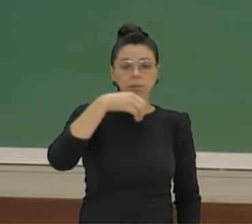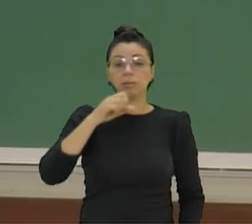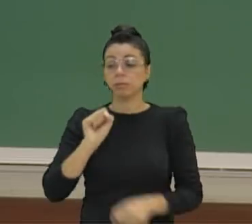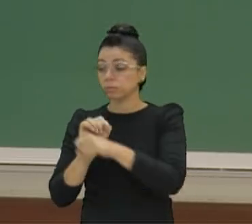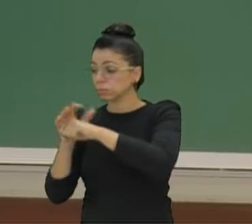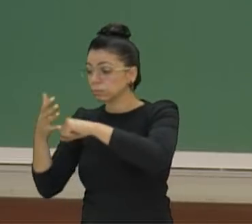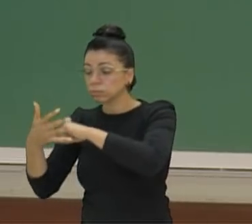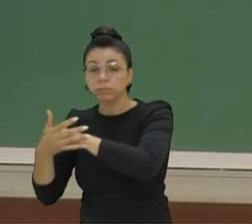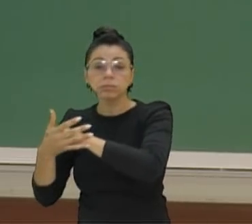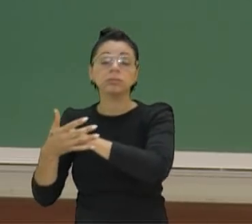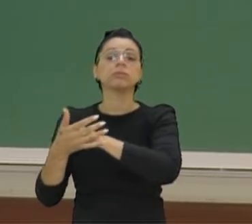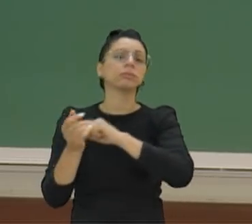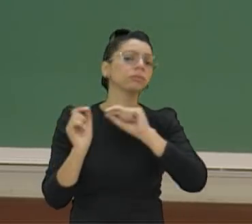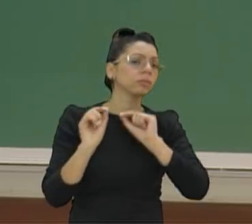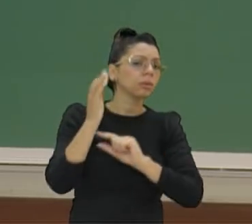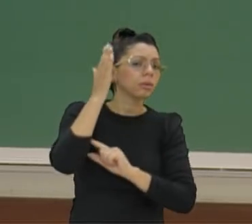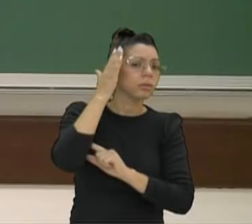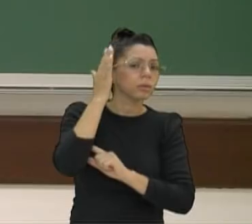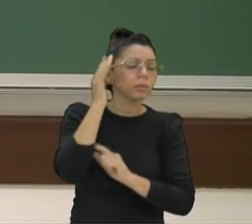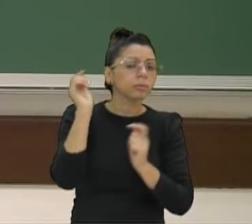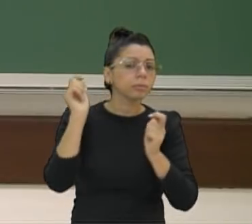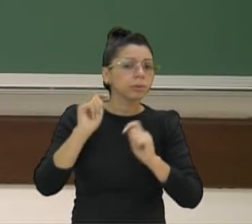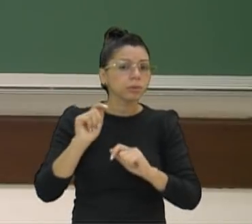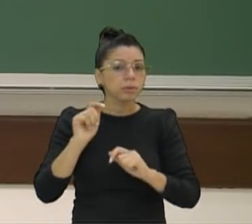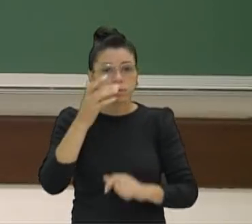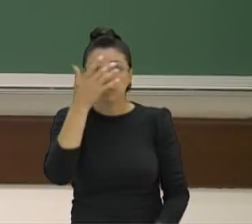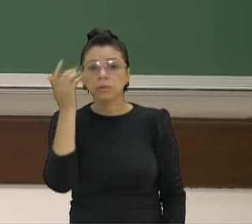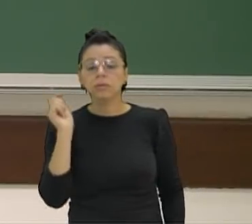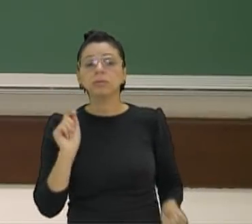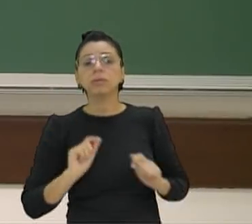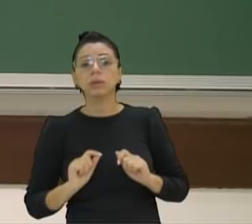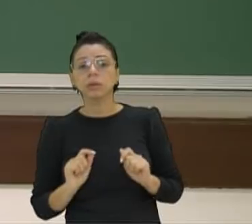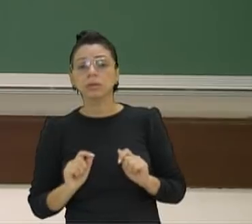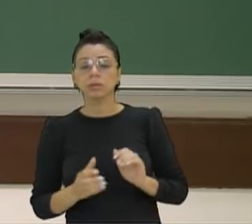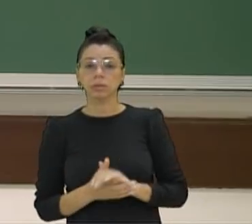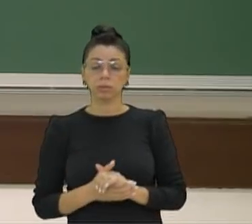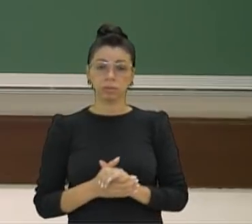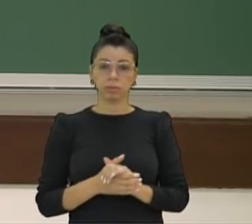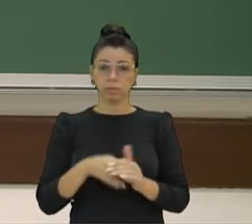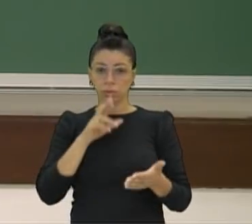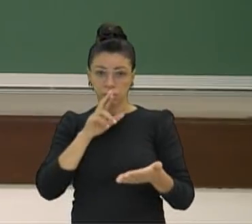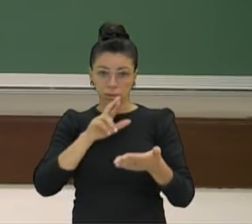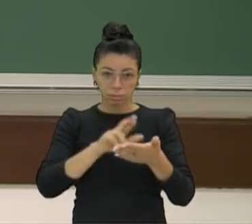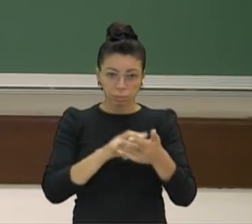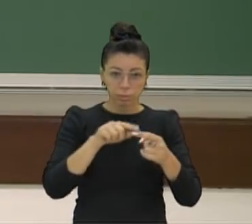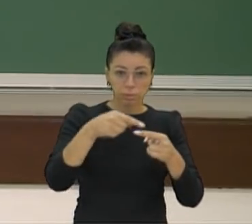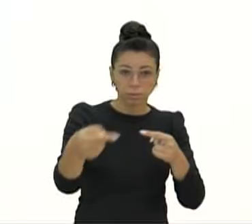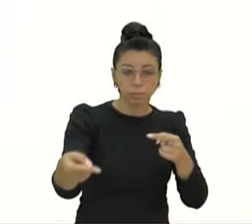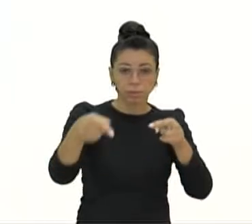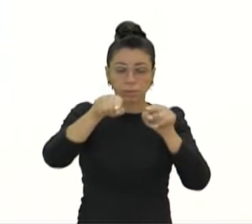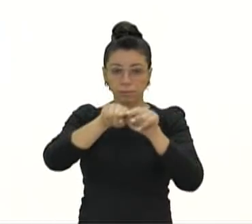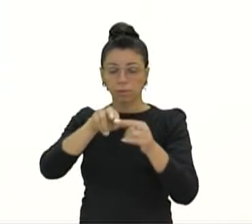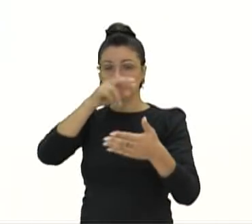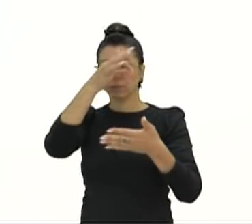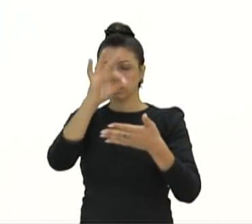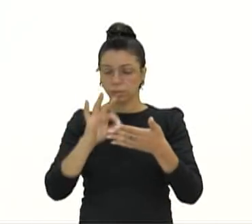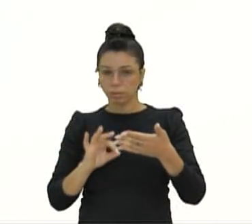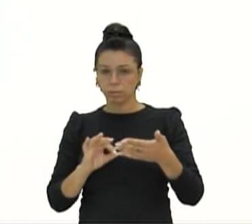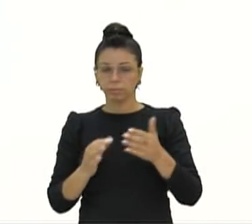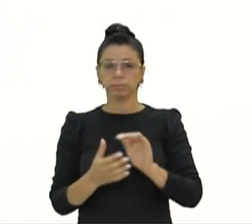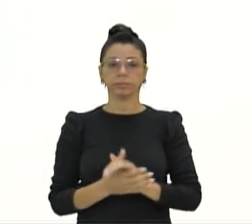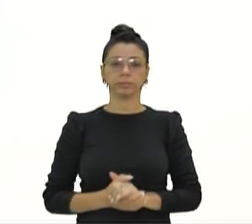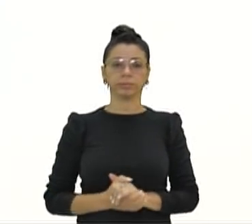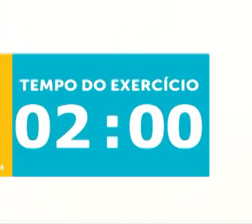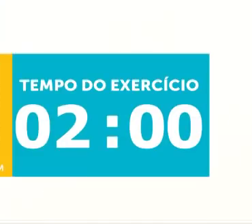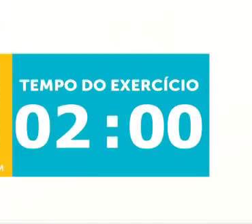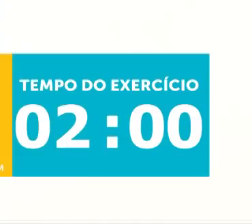Covid. Você sabe o que essa pessoa deve fazer? Anota aí e eu já volto para a gente corrigir e conversar sobre isso.